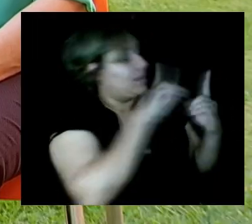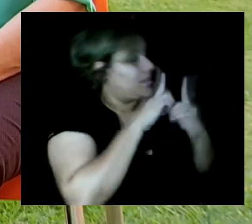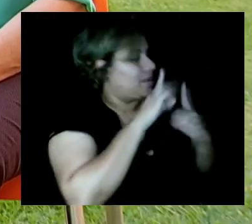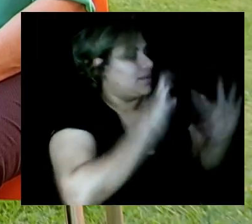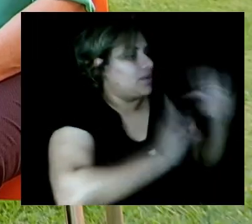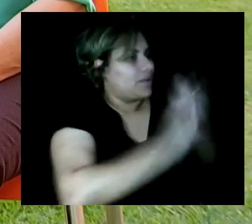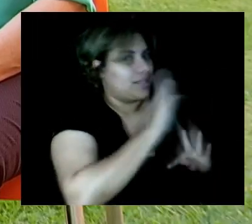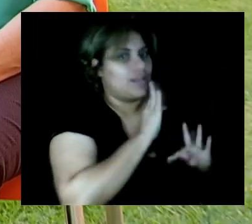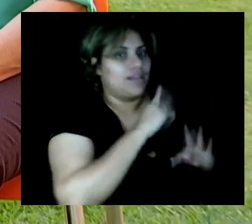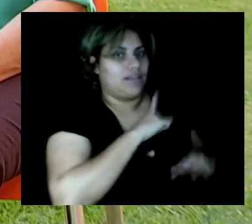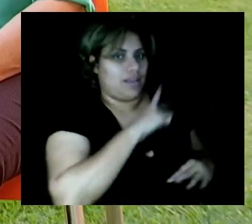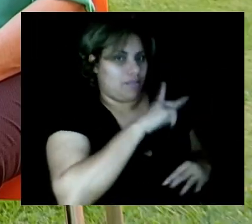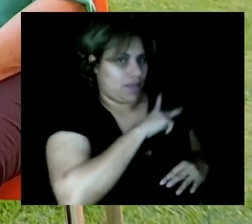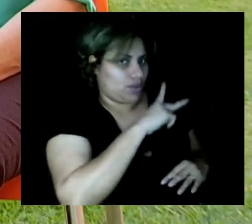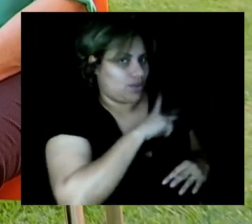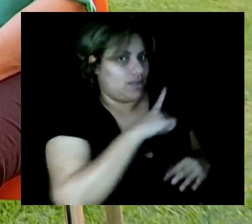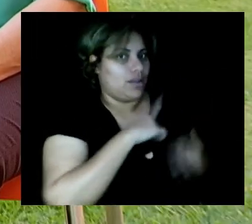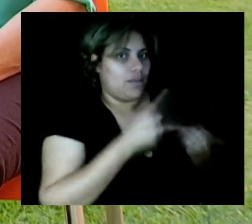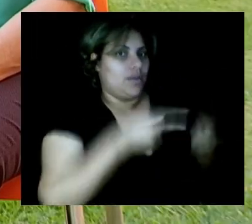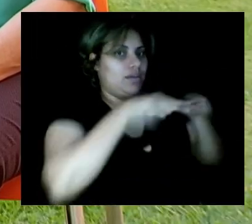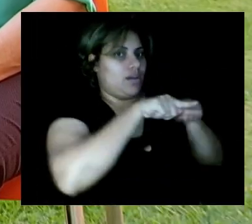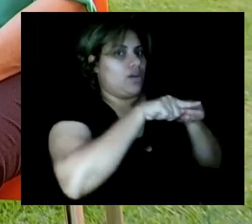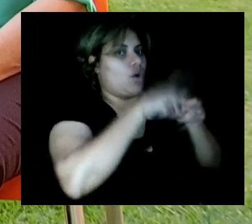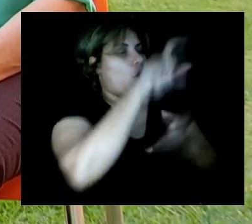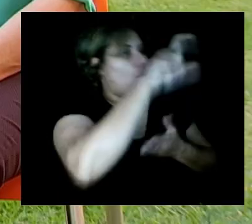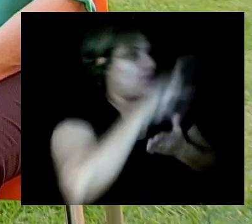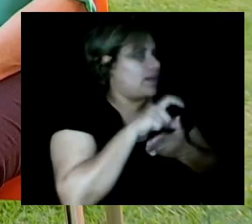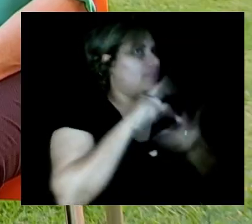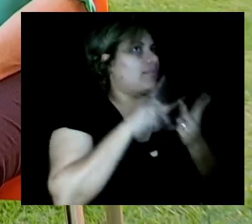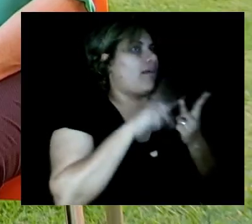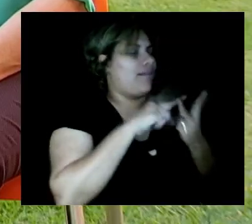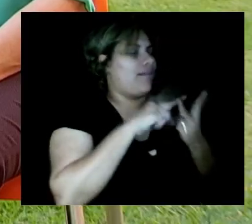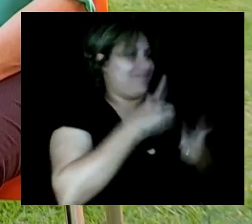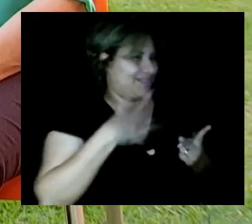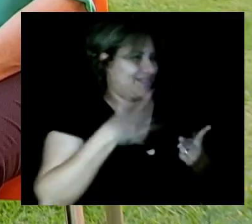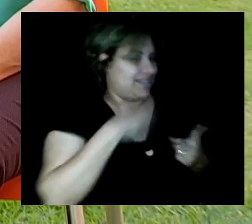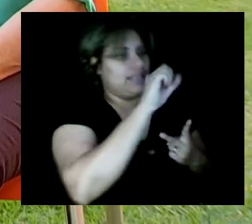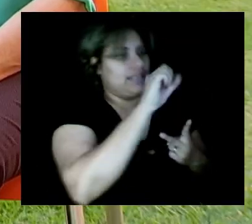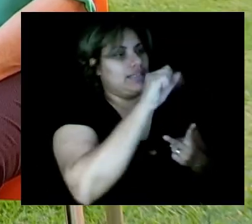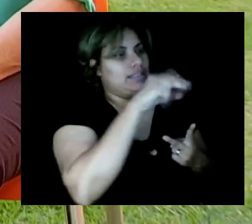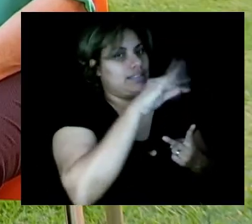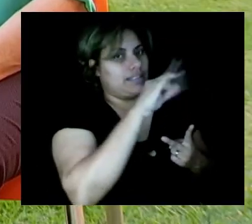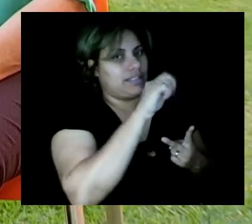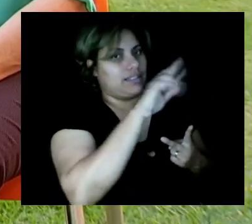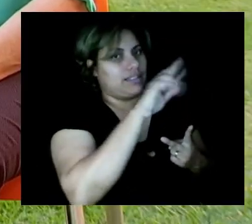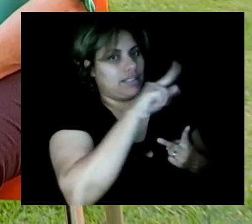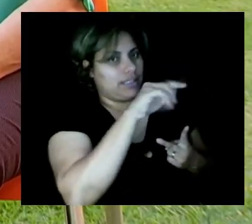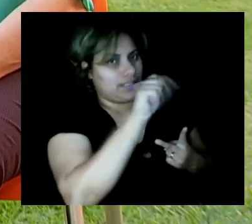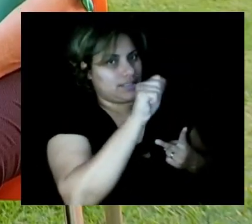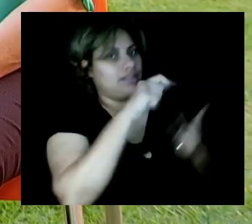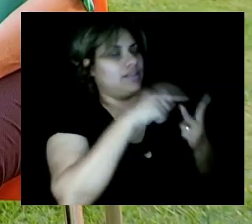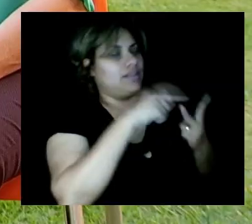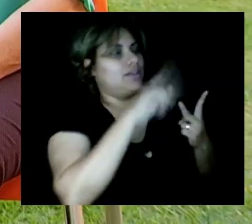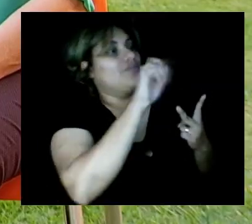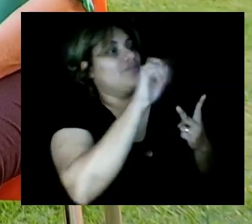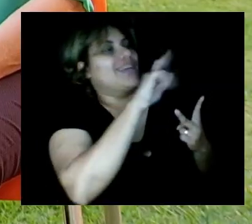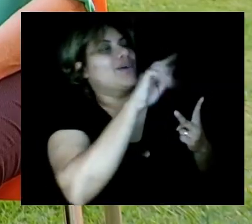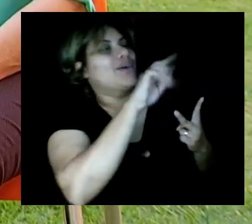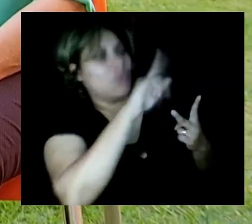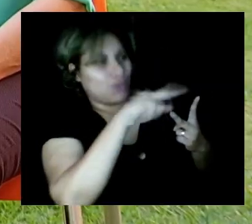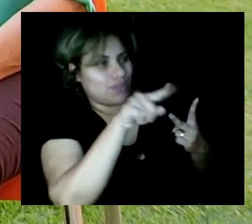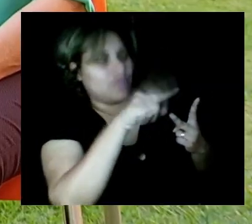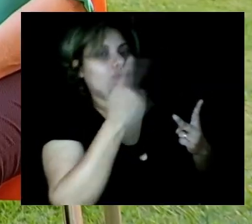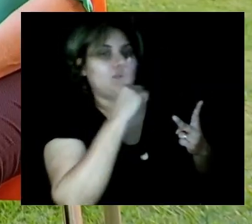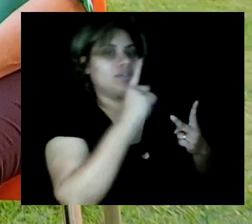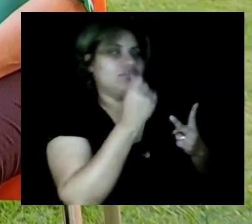temos uma parceria com o convênio, que é o Santa Teresa e o Vera Cruz, que é o que nos traz o contrapartida para a gente poder conseguir dar manutenção em todo